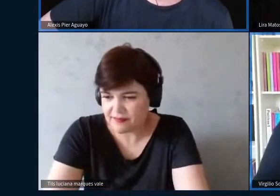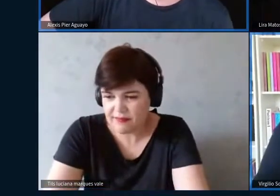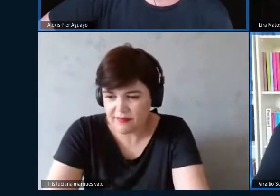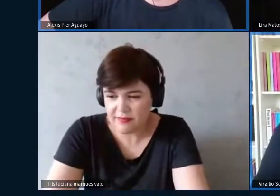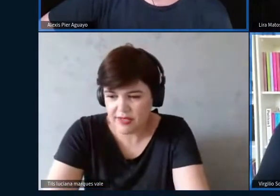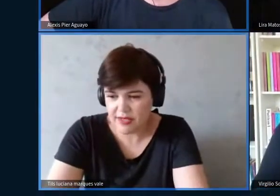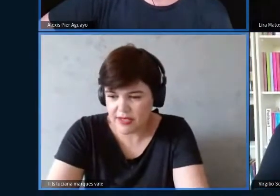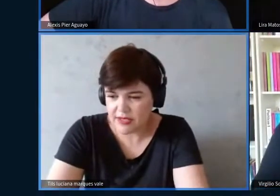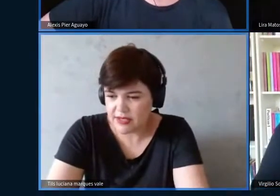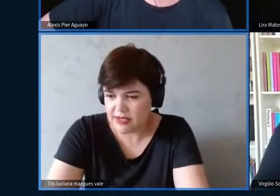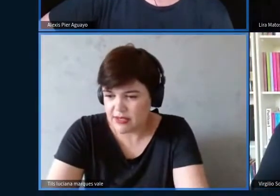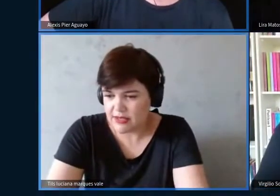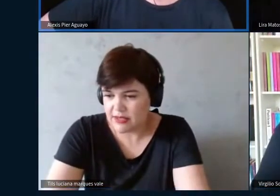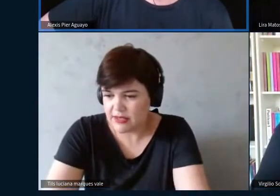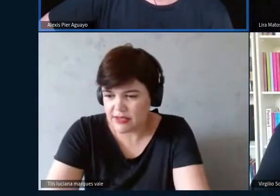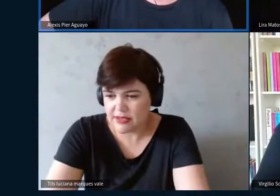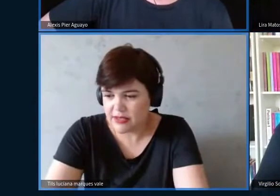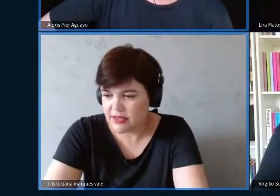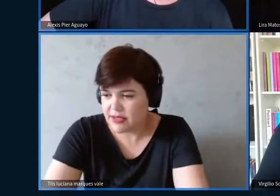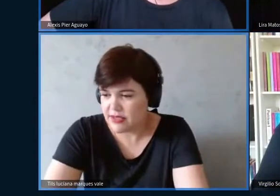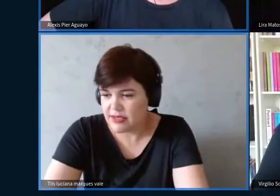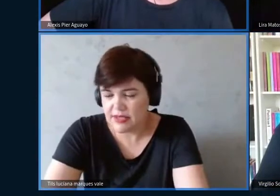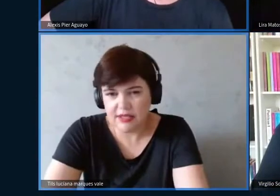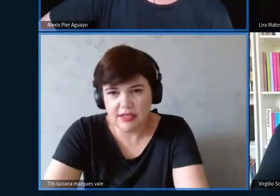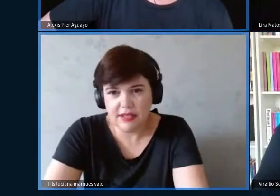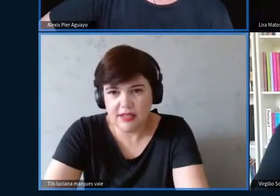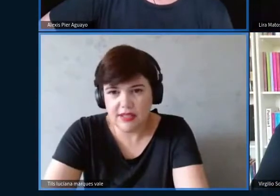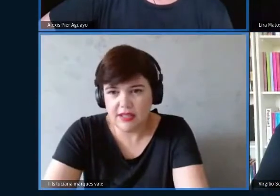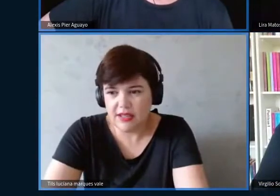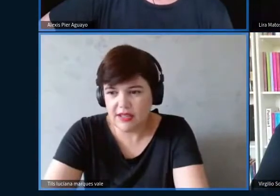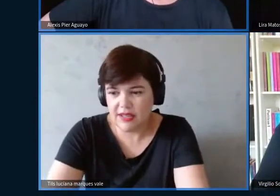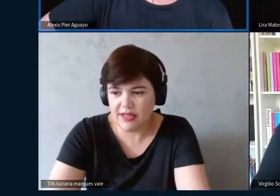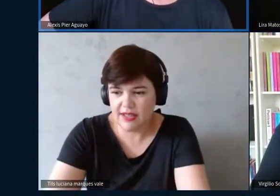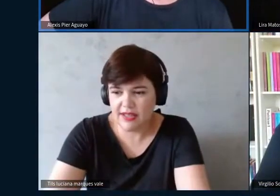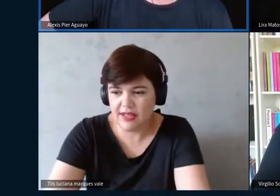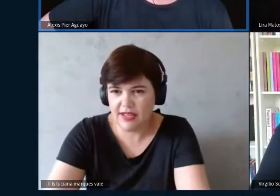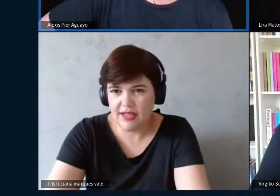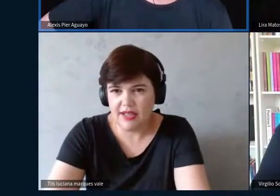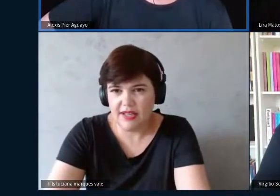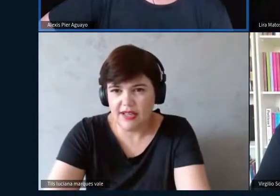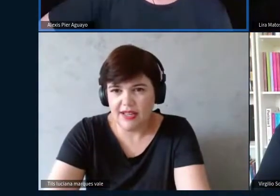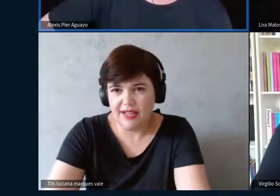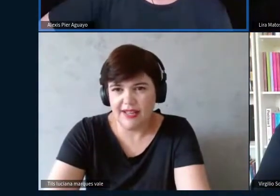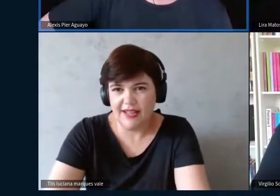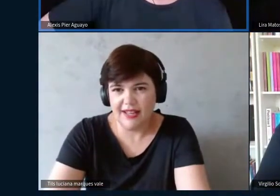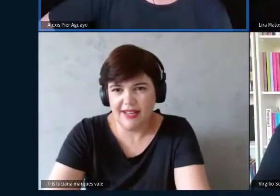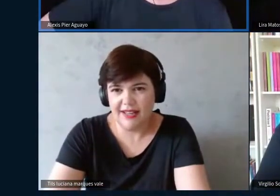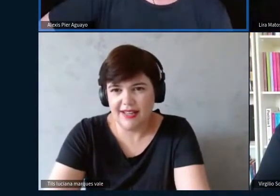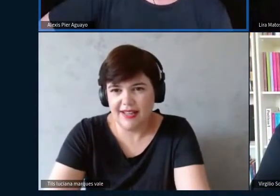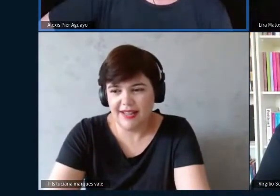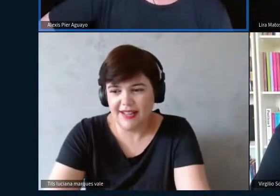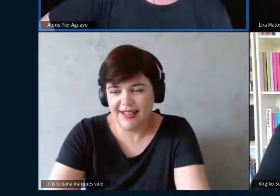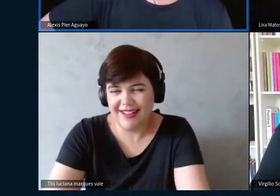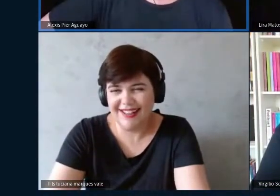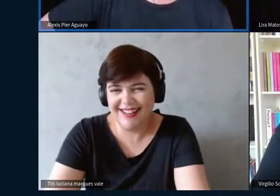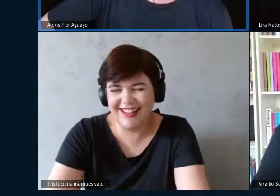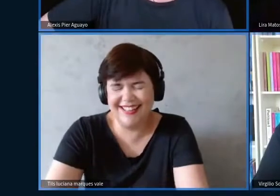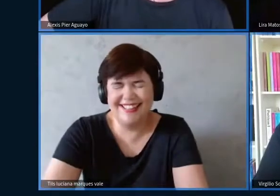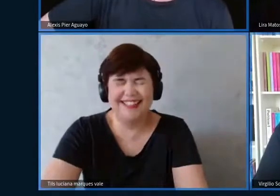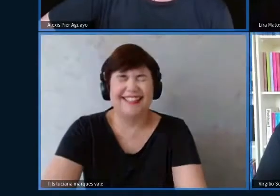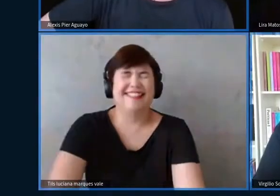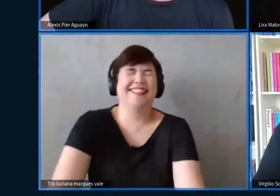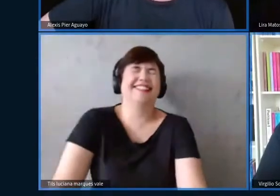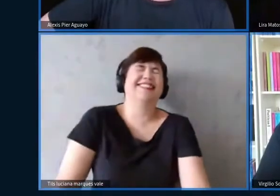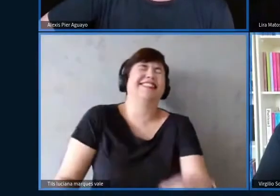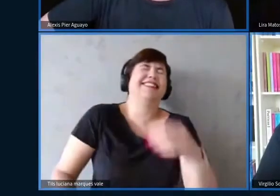Deu bom, deu tudo certo. Deu bom demais. Deu sim, graças a Deus. O pessoal tava falando, e aí, como é que você tá sentindo? Cara, eu tô com mais tensão do que um cabo de energia da SEB, velho.